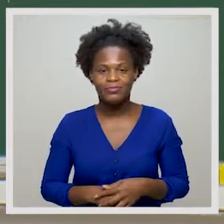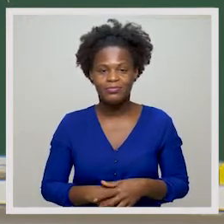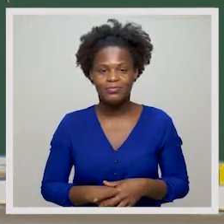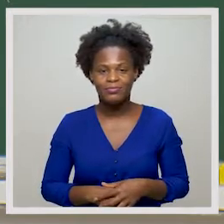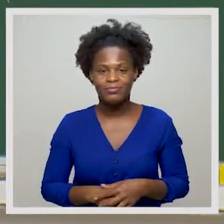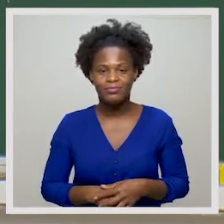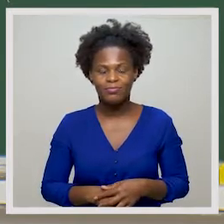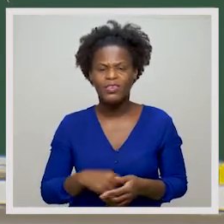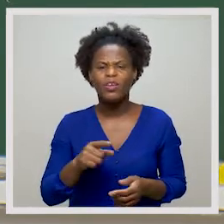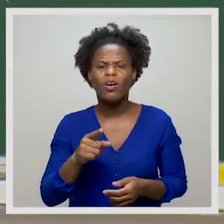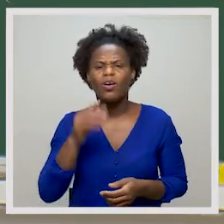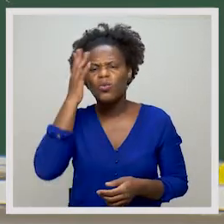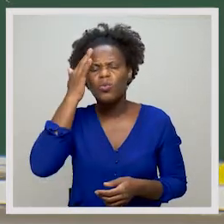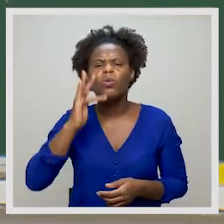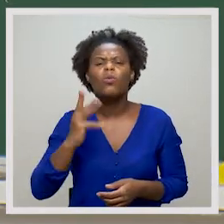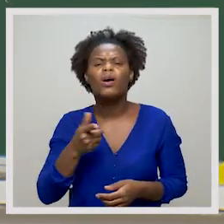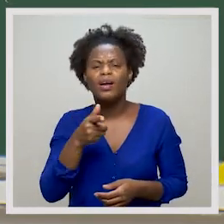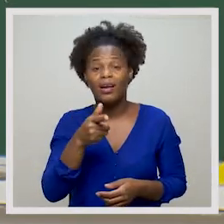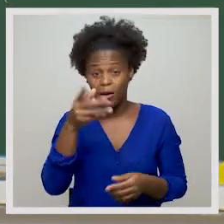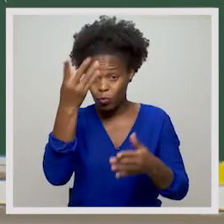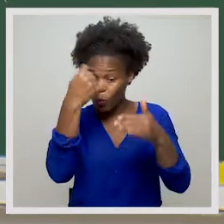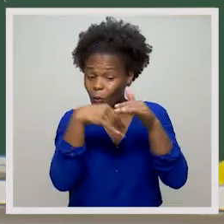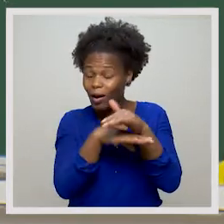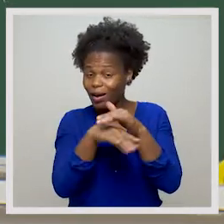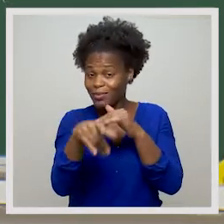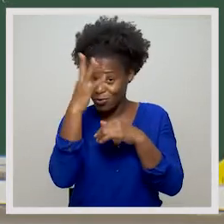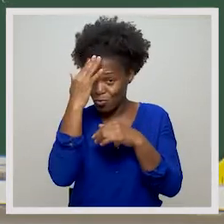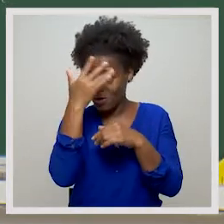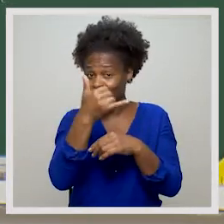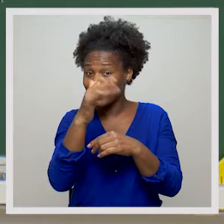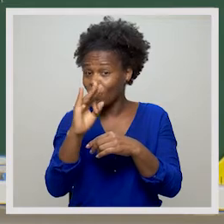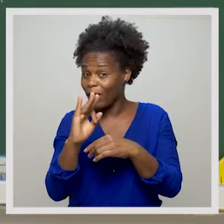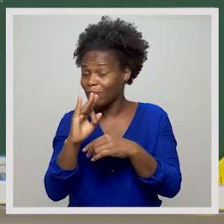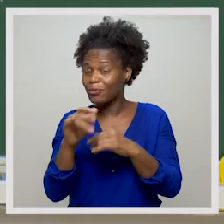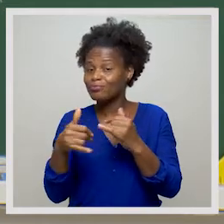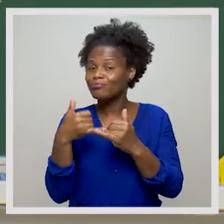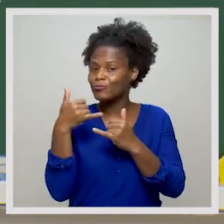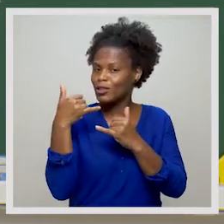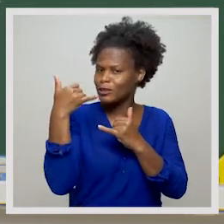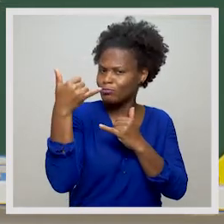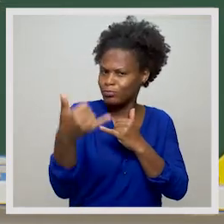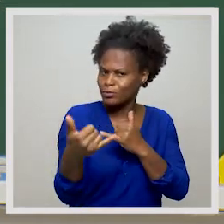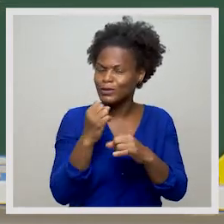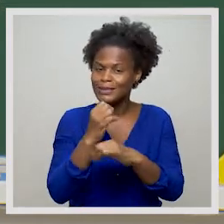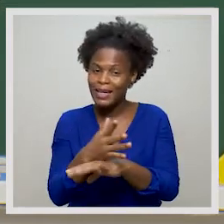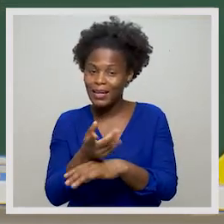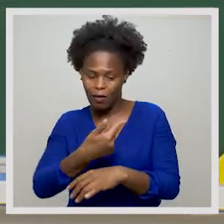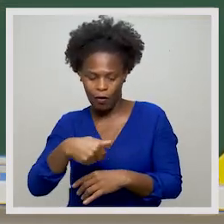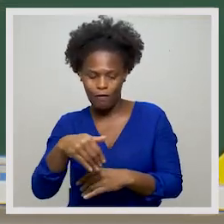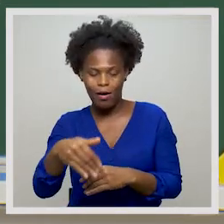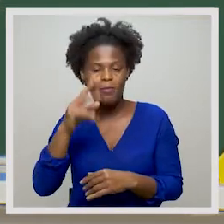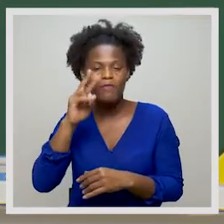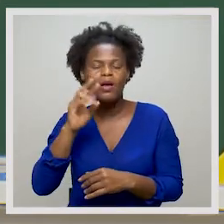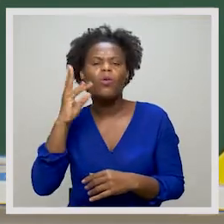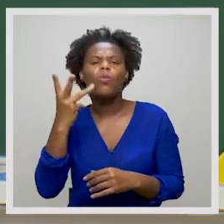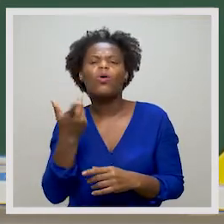Ok? Então, guardem este número, 24, a nossa amplitude total. De seguida, nós vamos